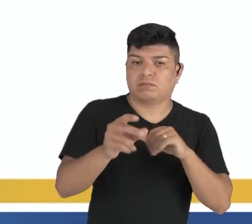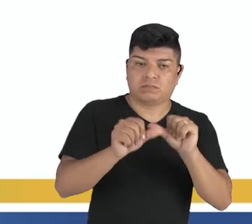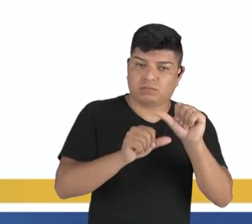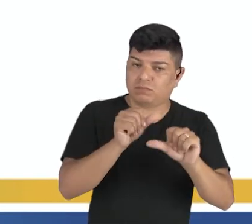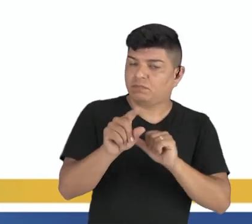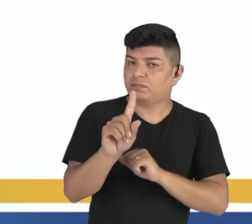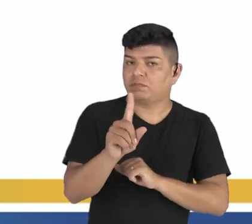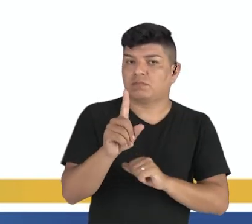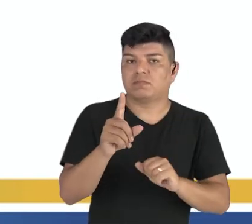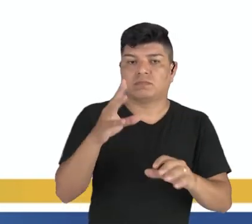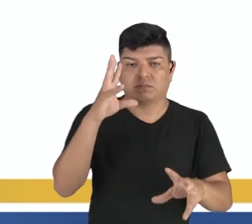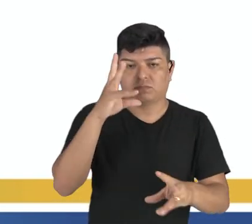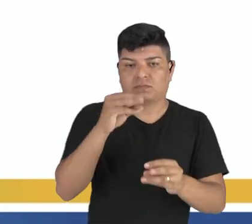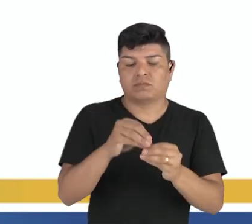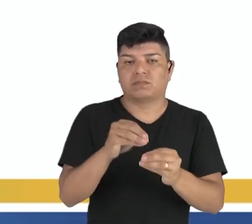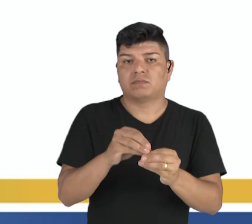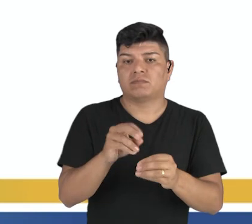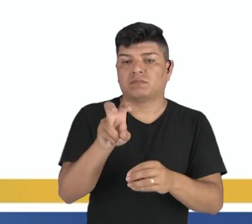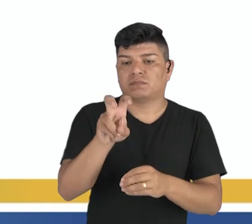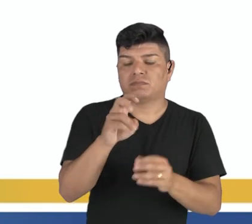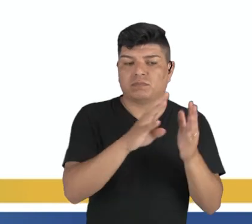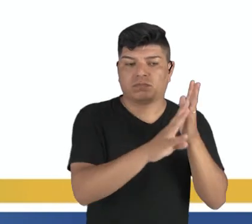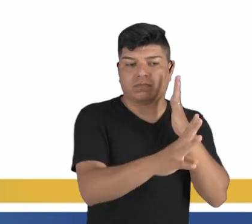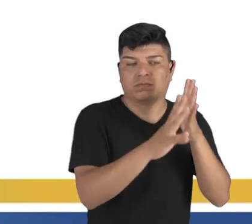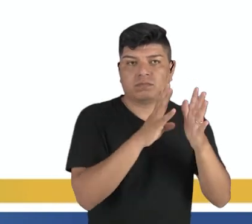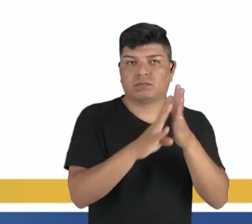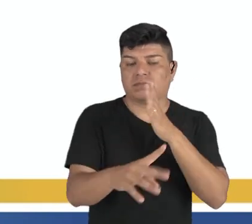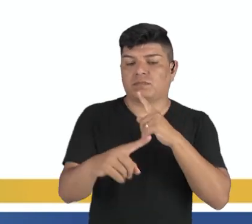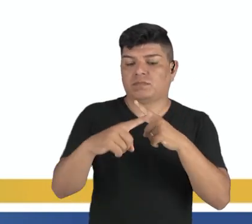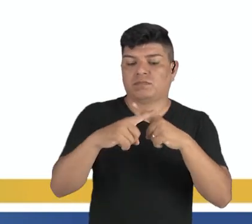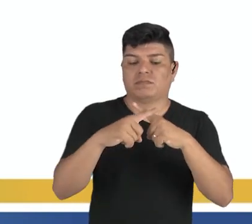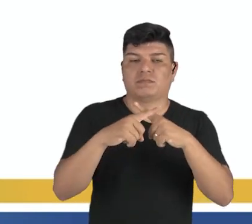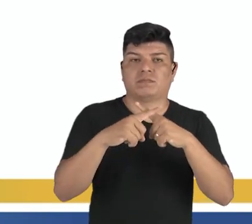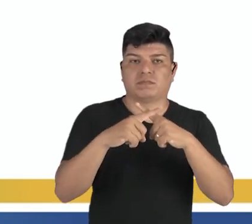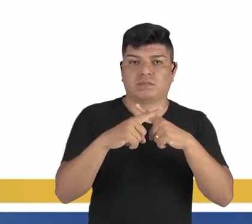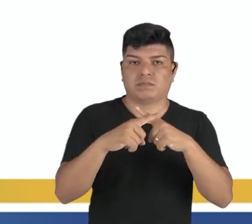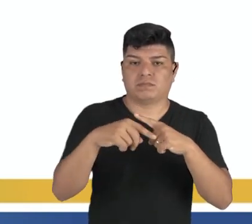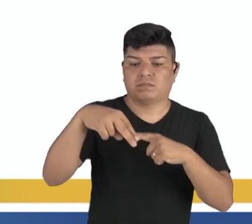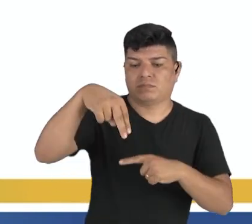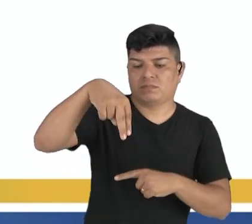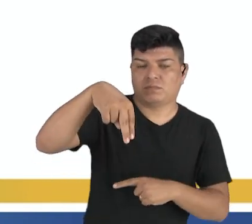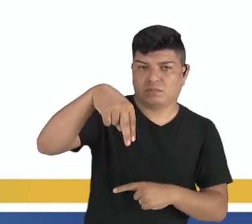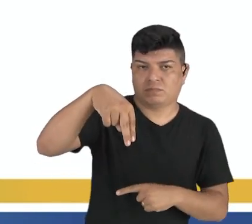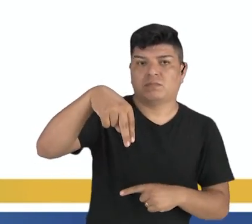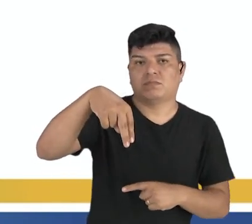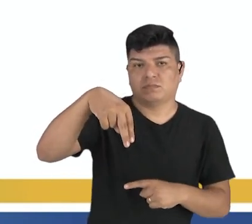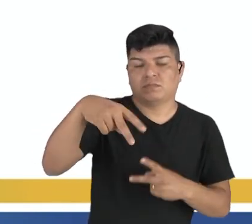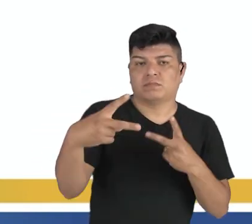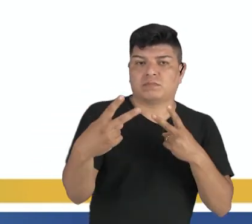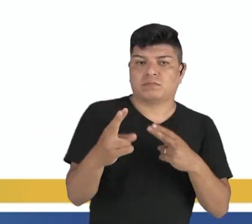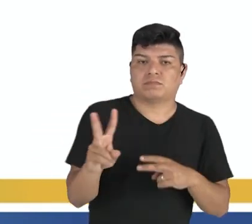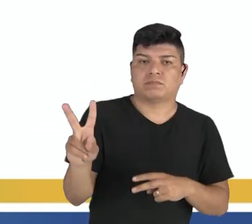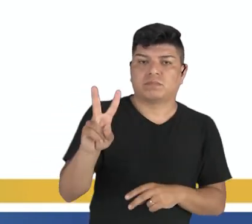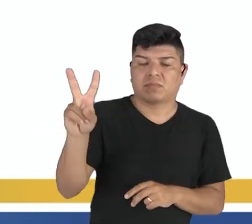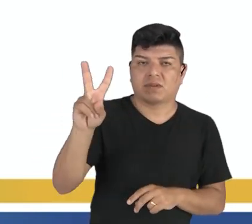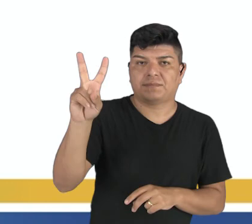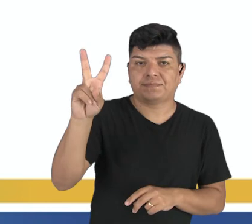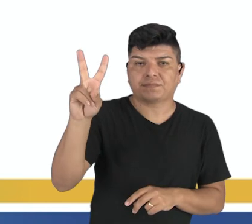nesse caso, nós podemos dizer que 5 fileiras vezes n etapa, ela vai dar um